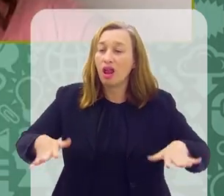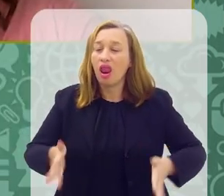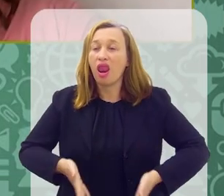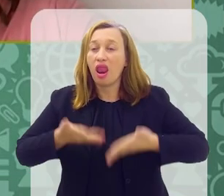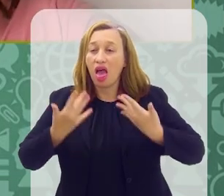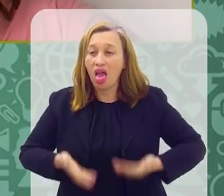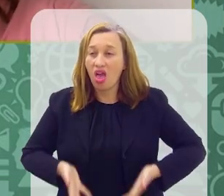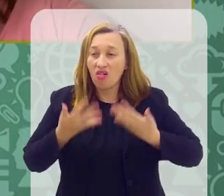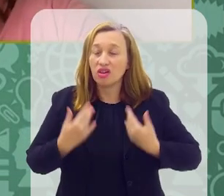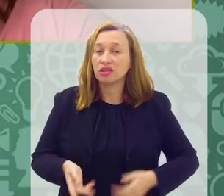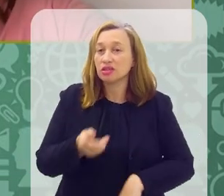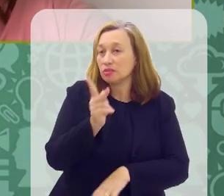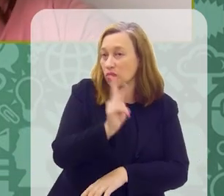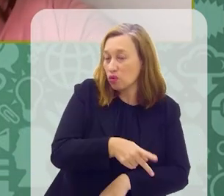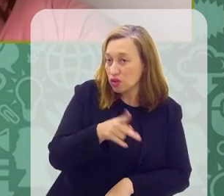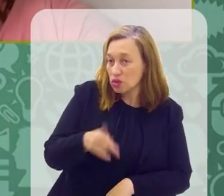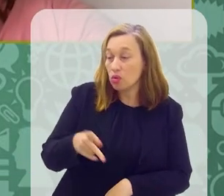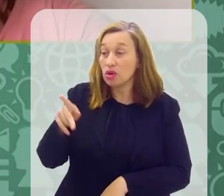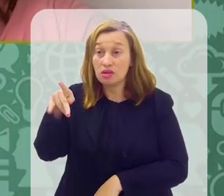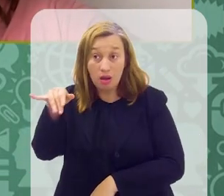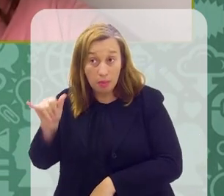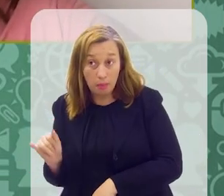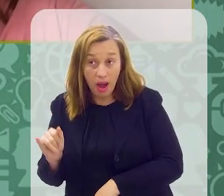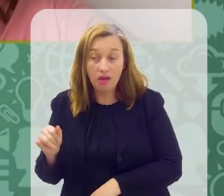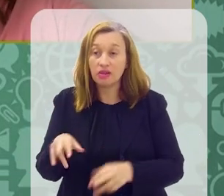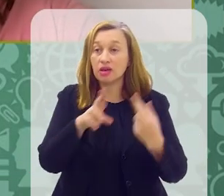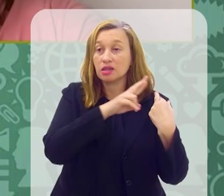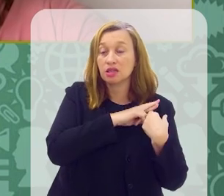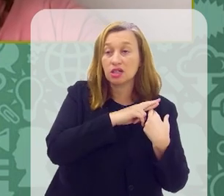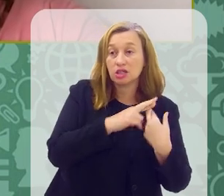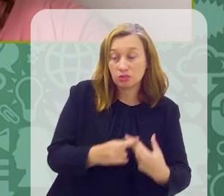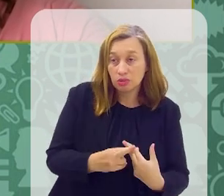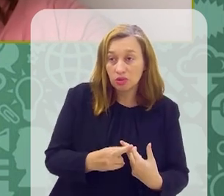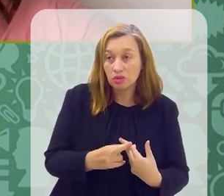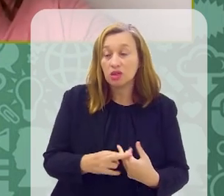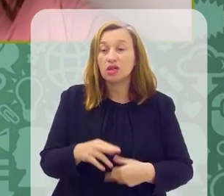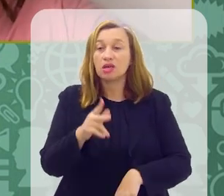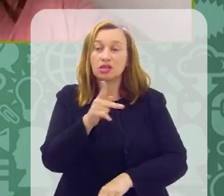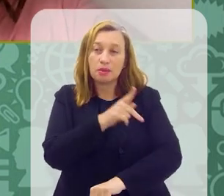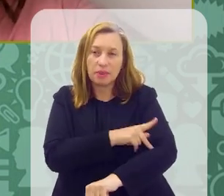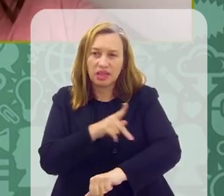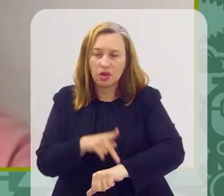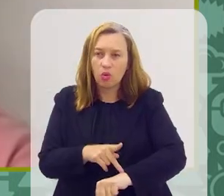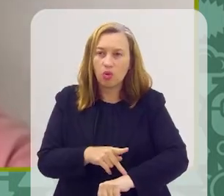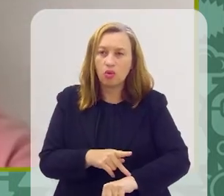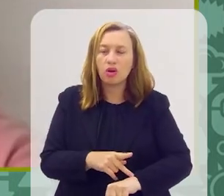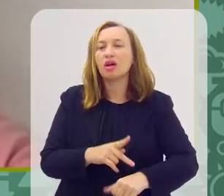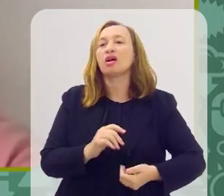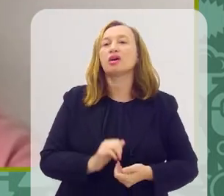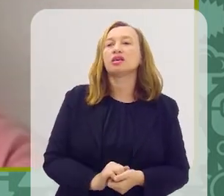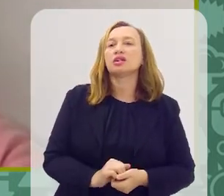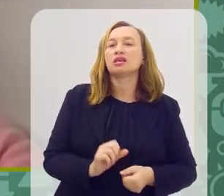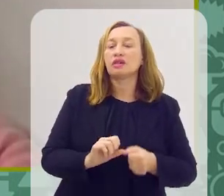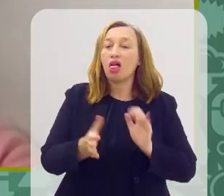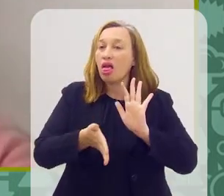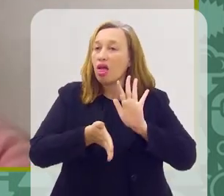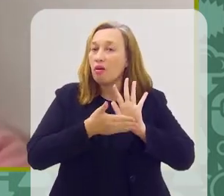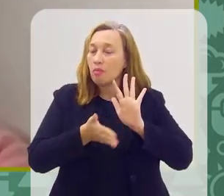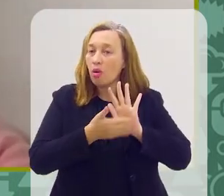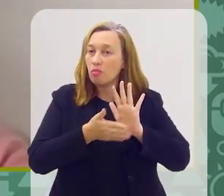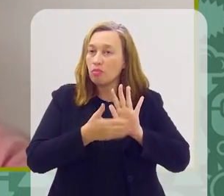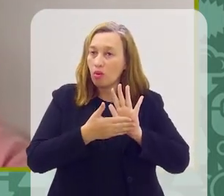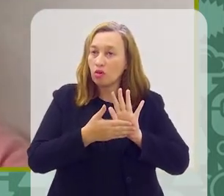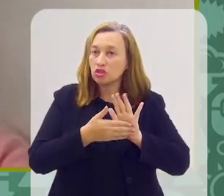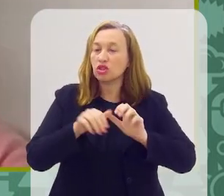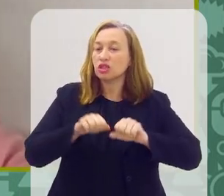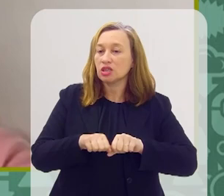muito mais leve, esse educador, esse pai, esse responsável, esse pedagogo, né, a fazer essa